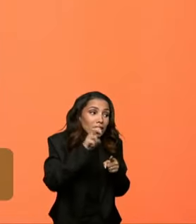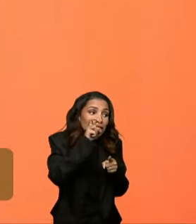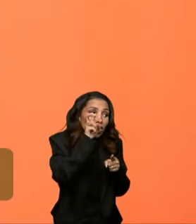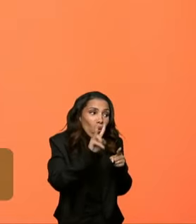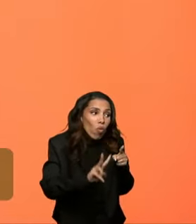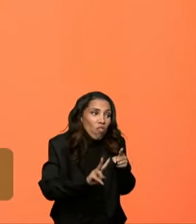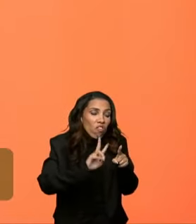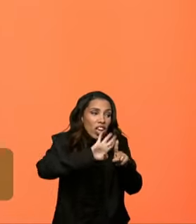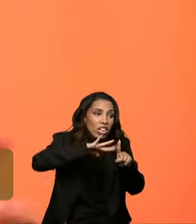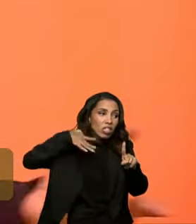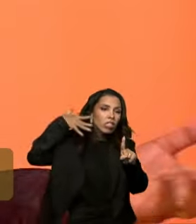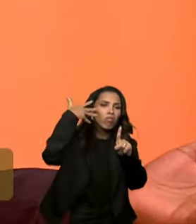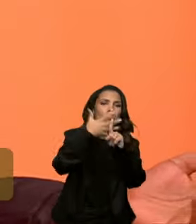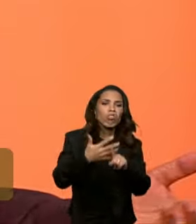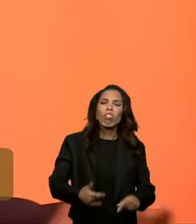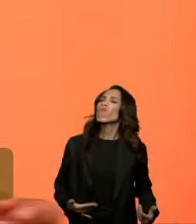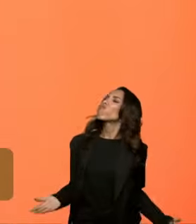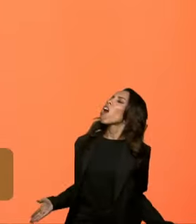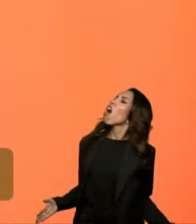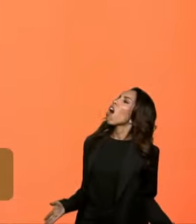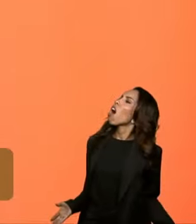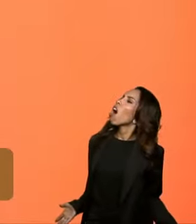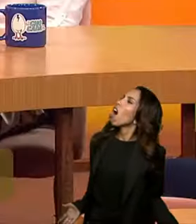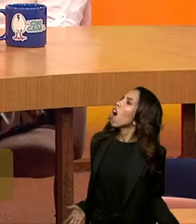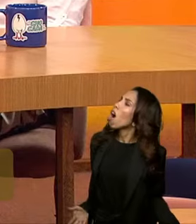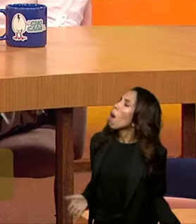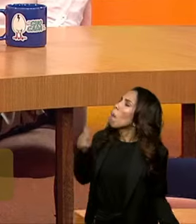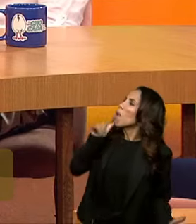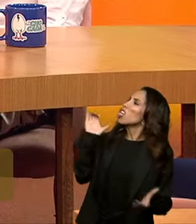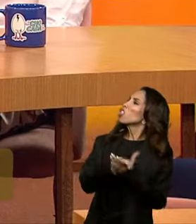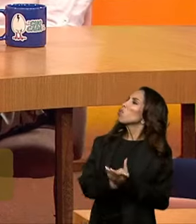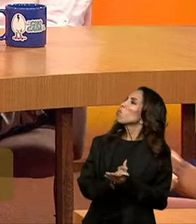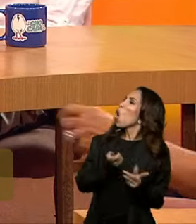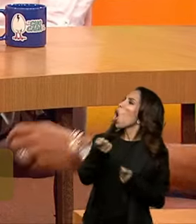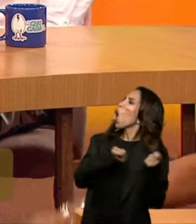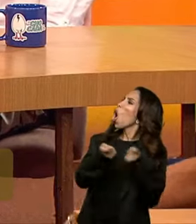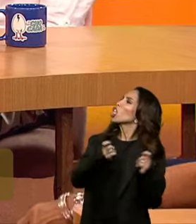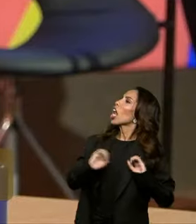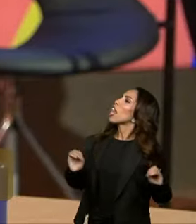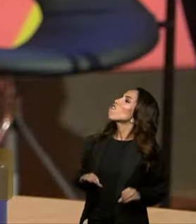cara olhou, o Zeca olhou e falou assim, nem minha mulher me regula, pá. Como é que tu vai me regular, que não sei o quê?